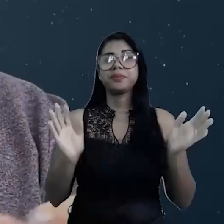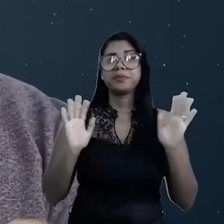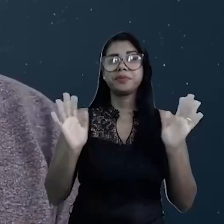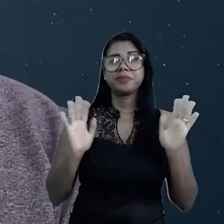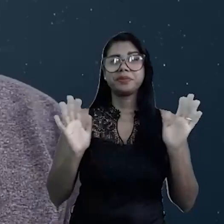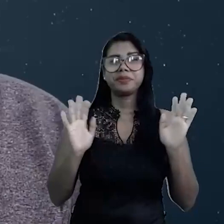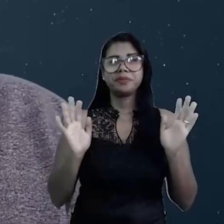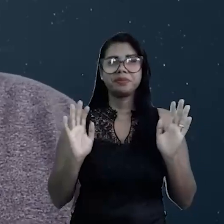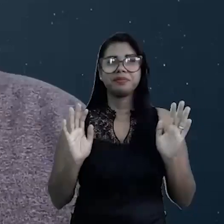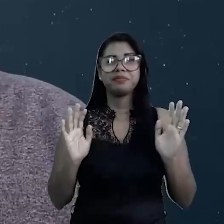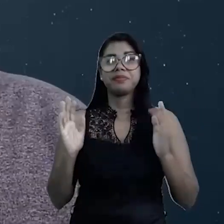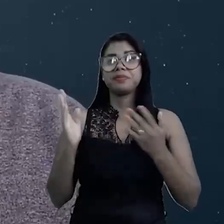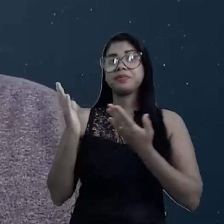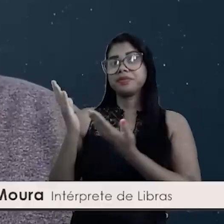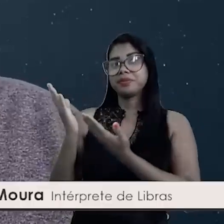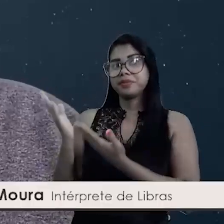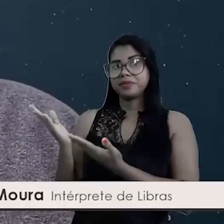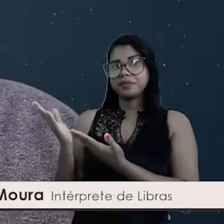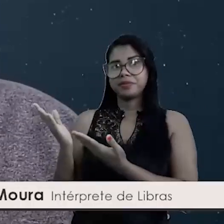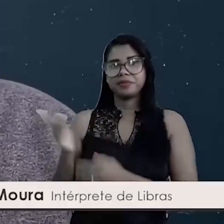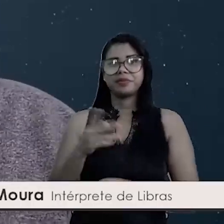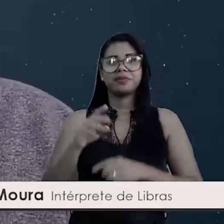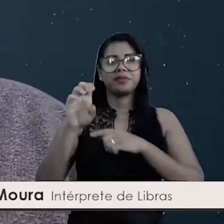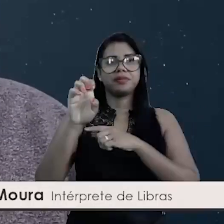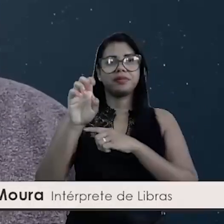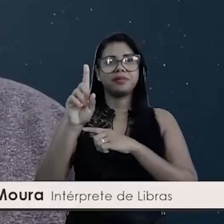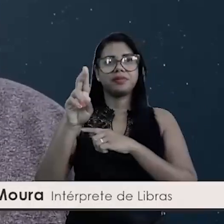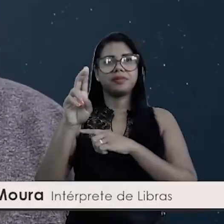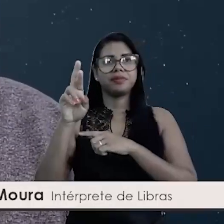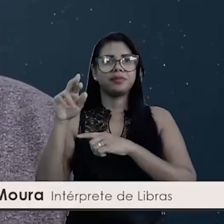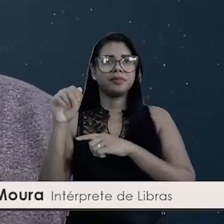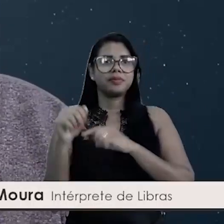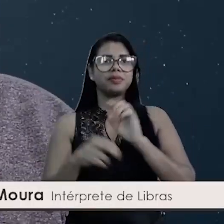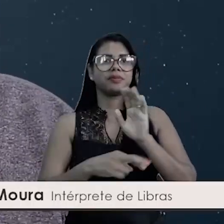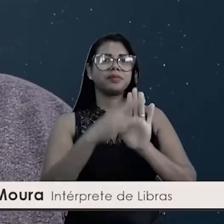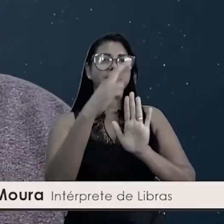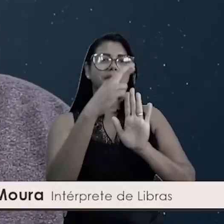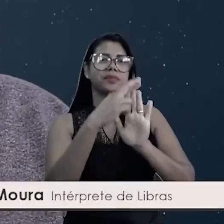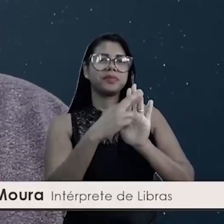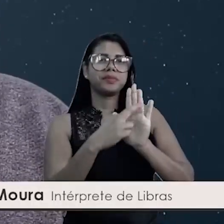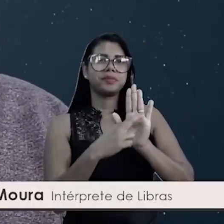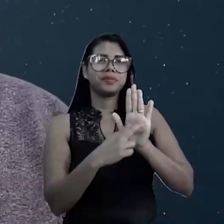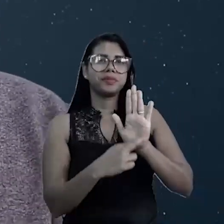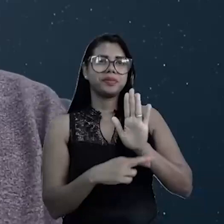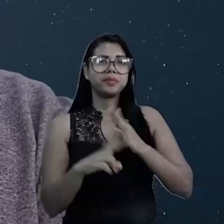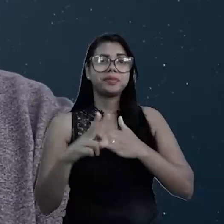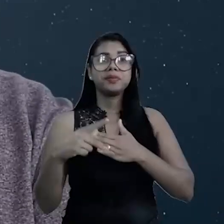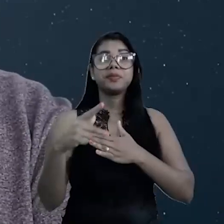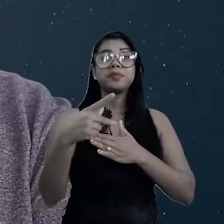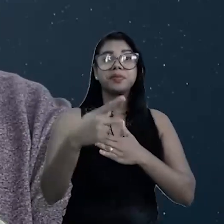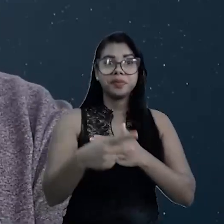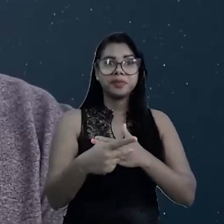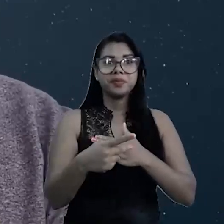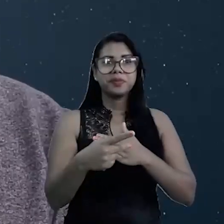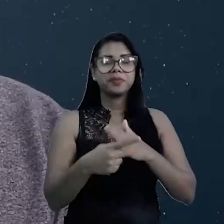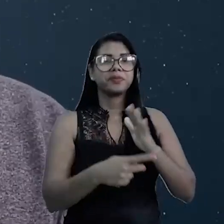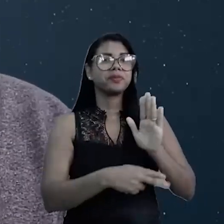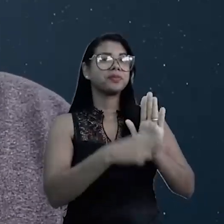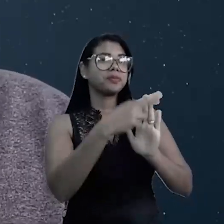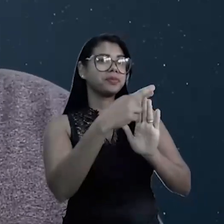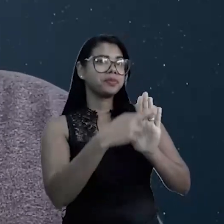Alô, fera! Estou de volta. Professor Eduardo Alves, redação. Continuar aquela